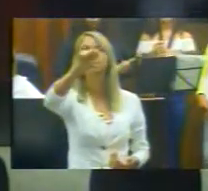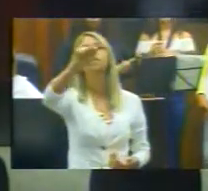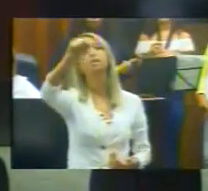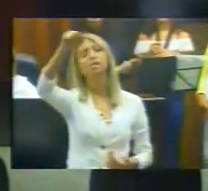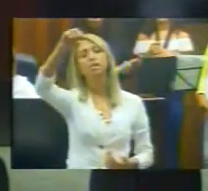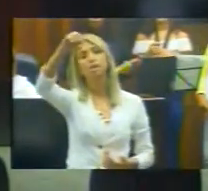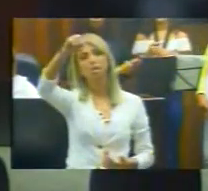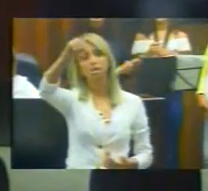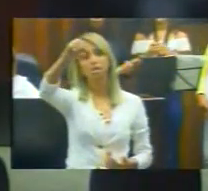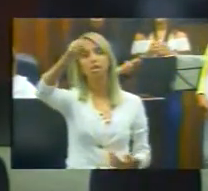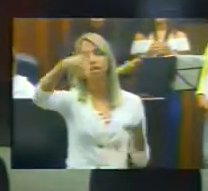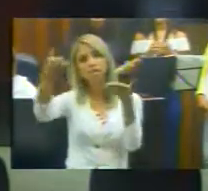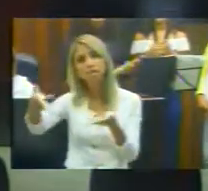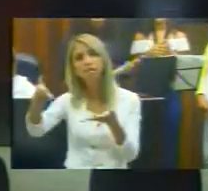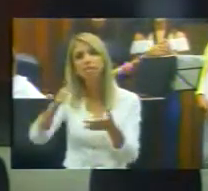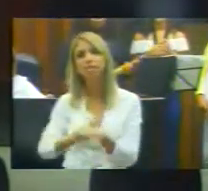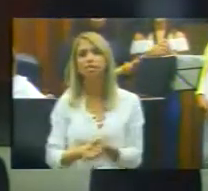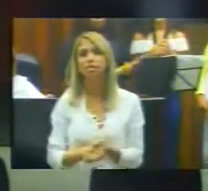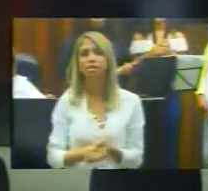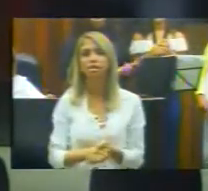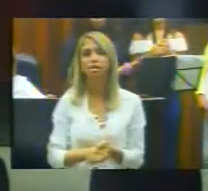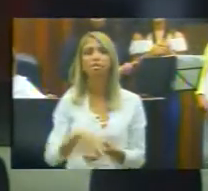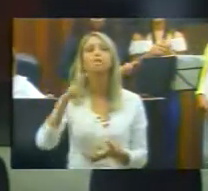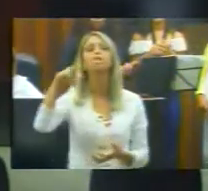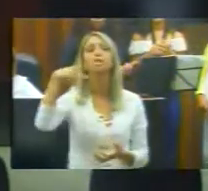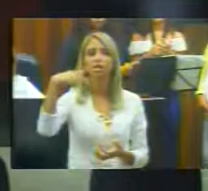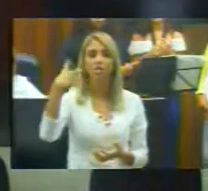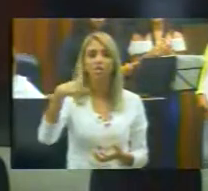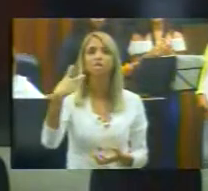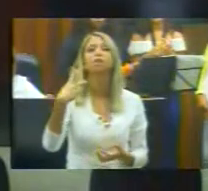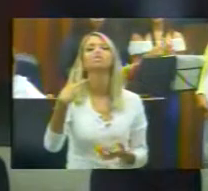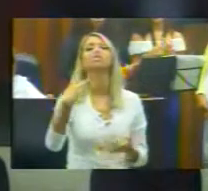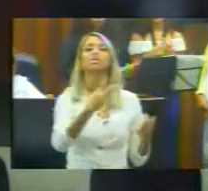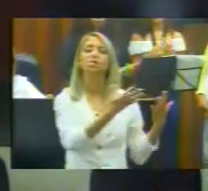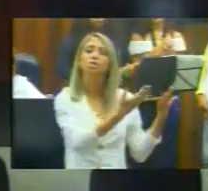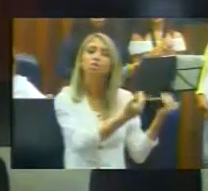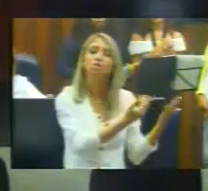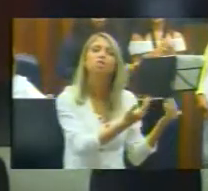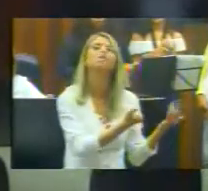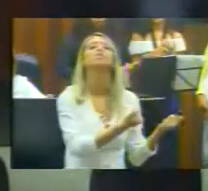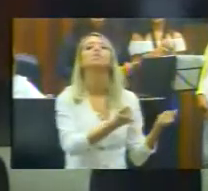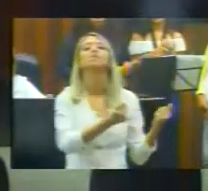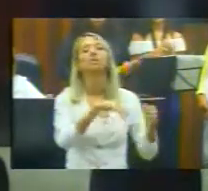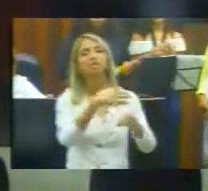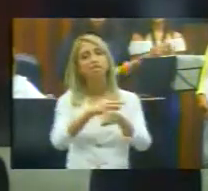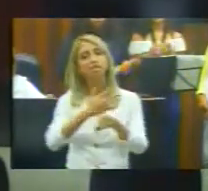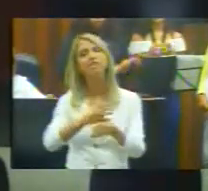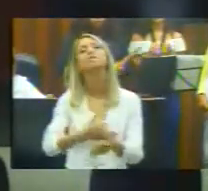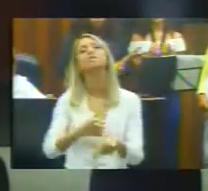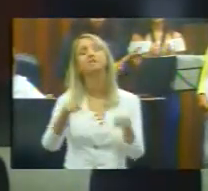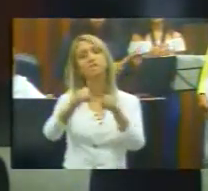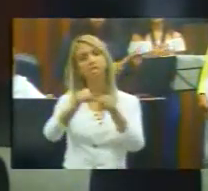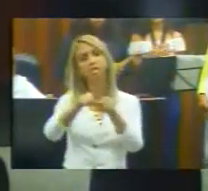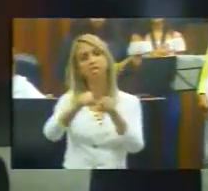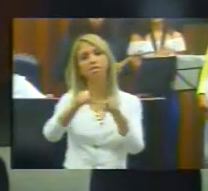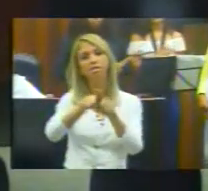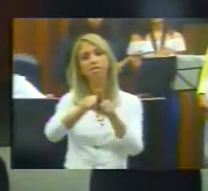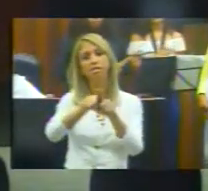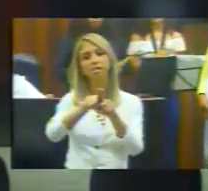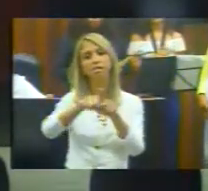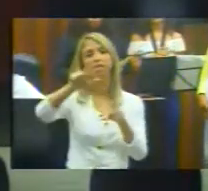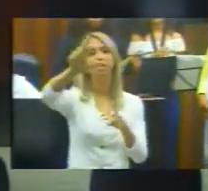rapaz. E o vereador, a vereadora da Câmara Jovem de Nova Friburgo, Caroline Alves Sanches, é